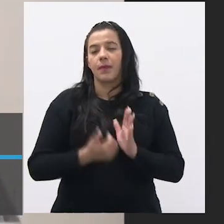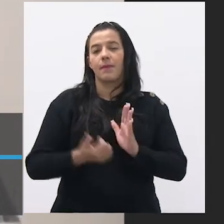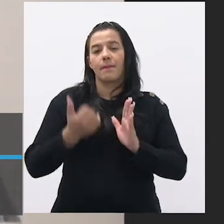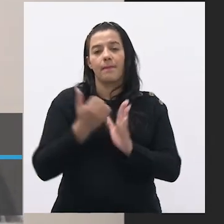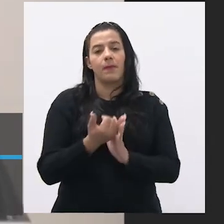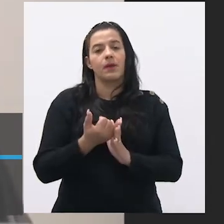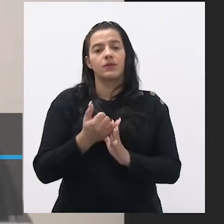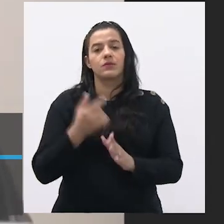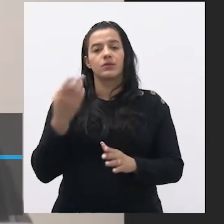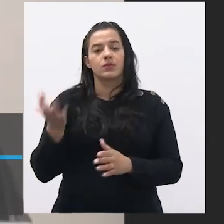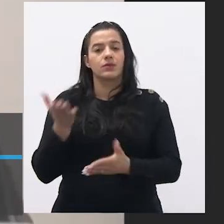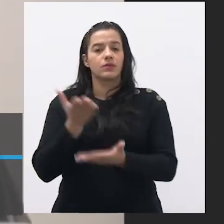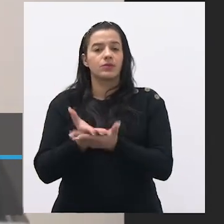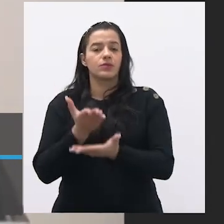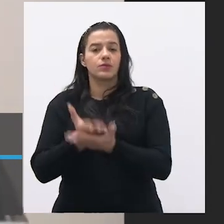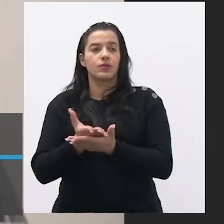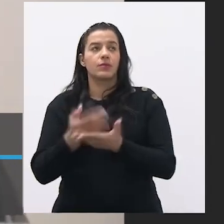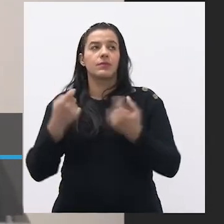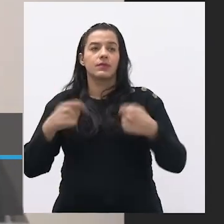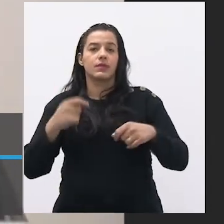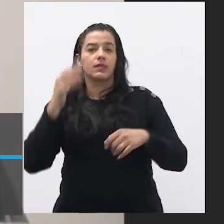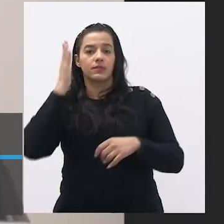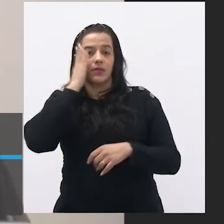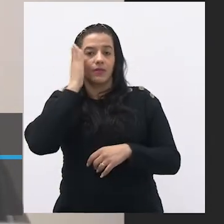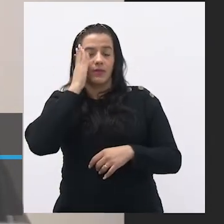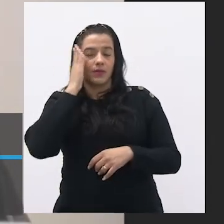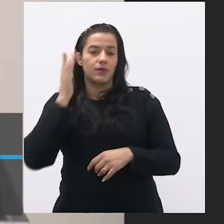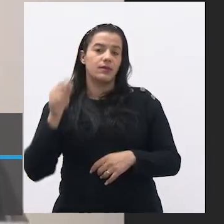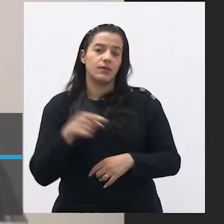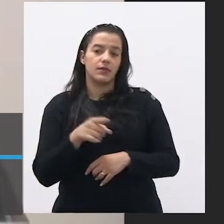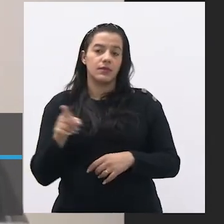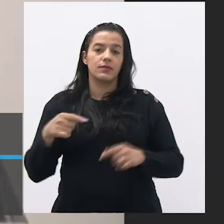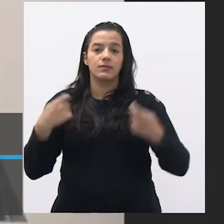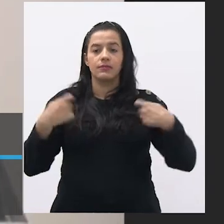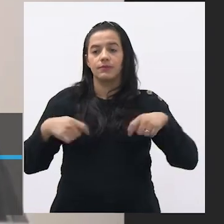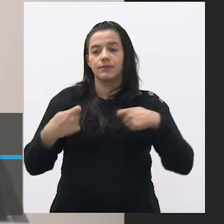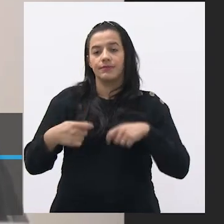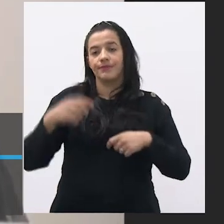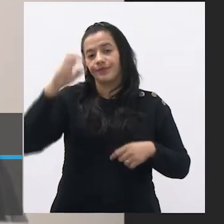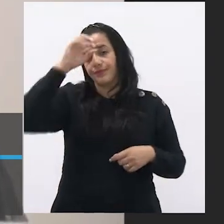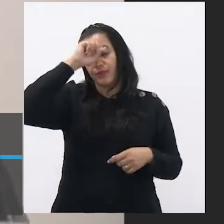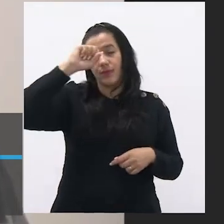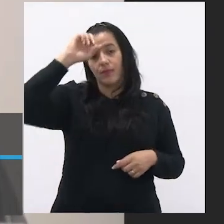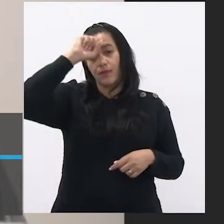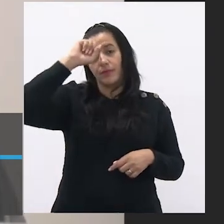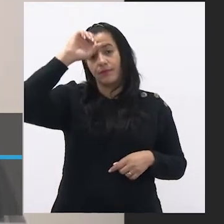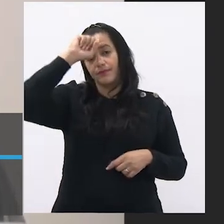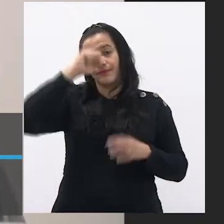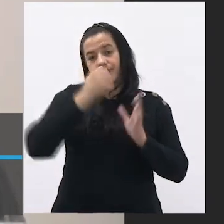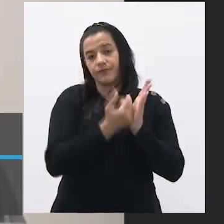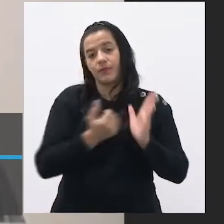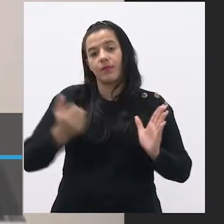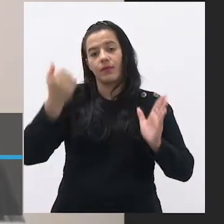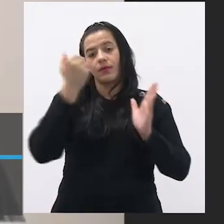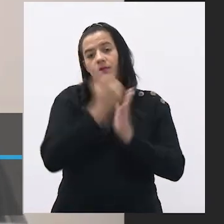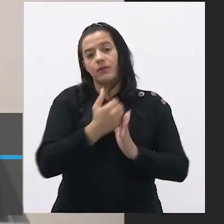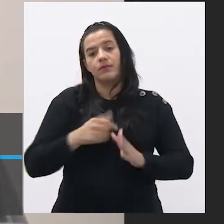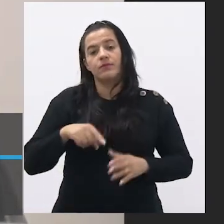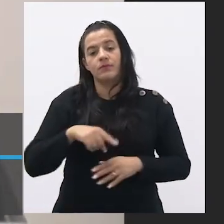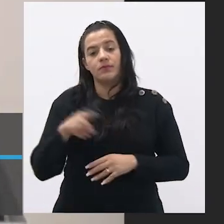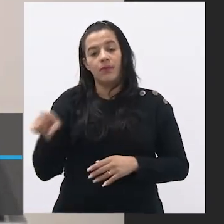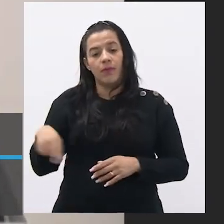nossos estudantes saberem o que é preconceito, o que é discriminação, é que, de fato, eles